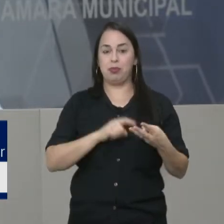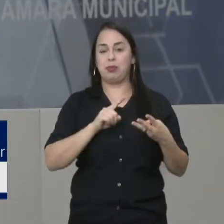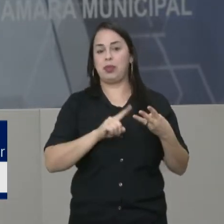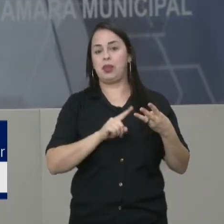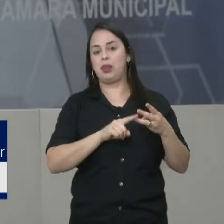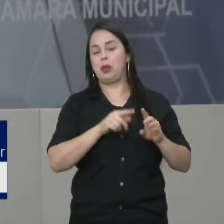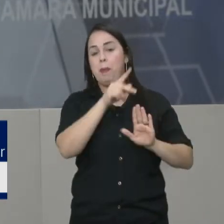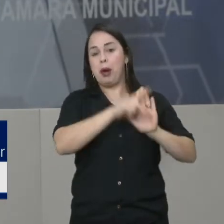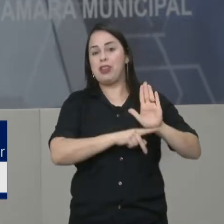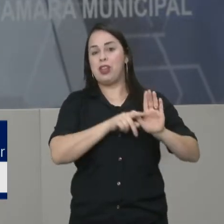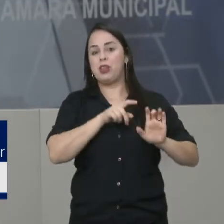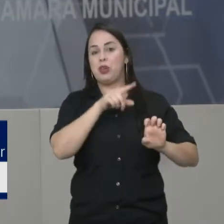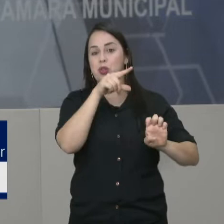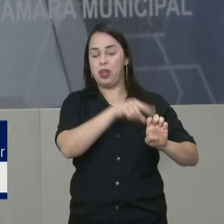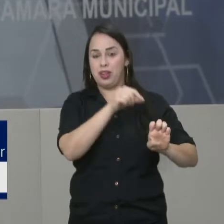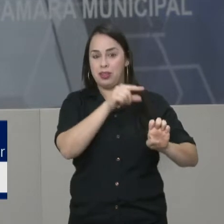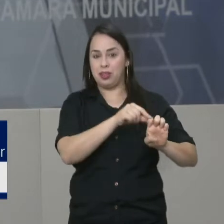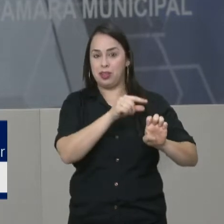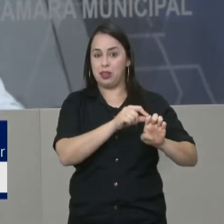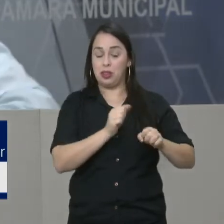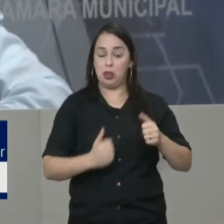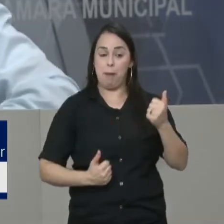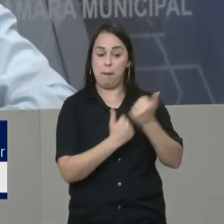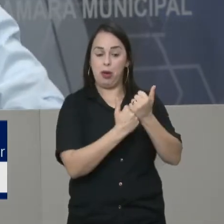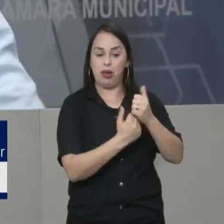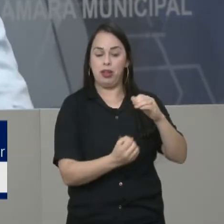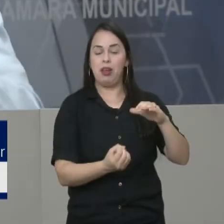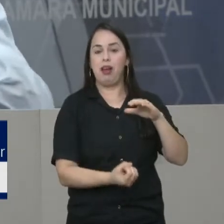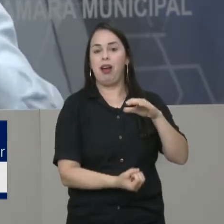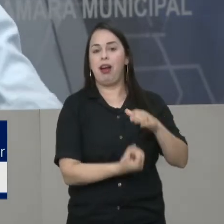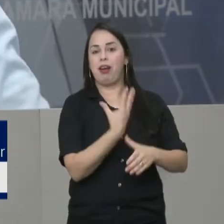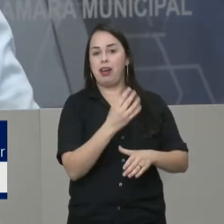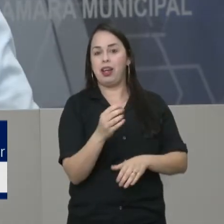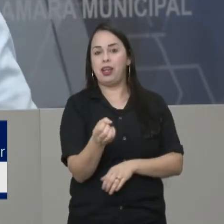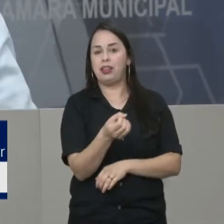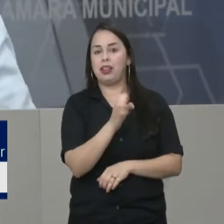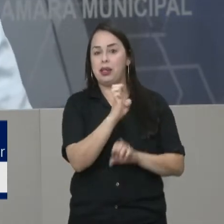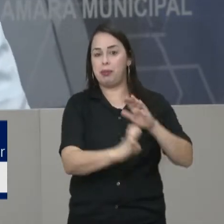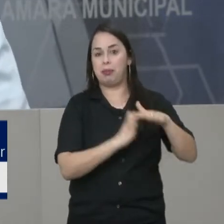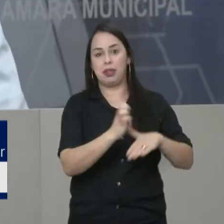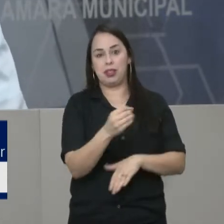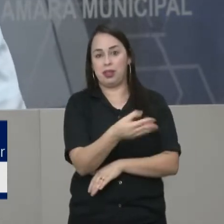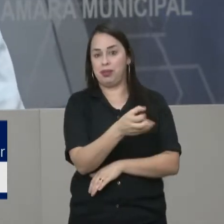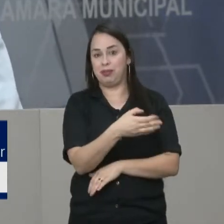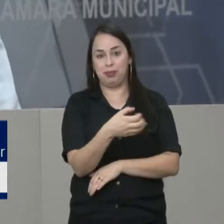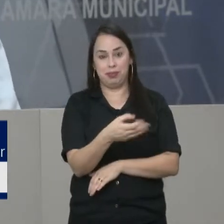trata especificamente do apoio às startups, ou seja, todos aqueles que fizeram